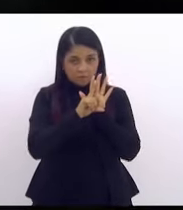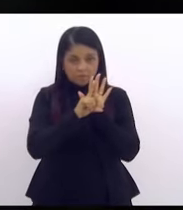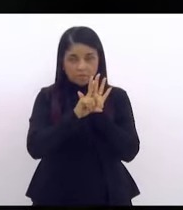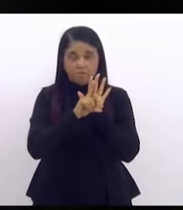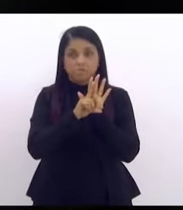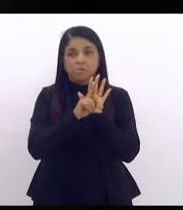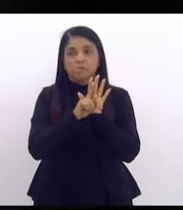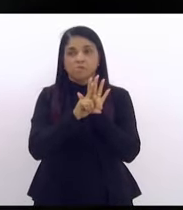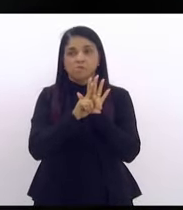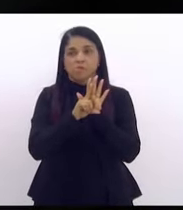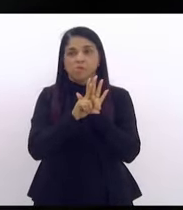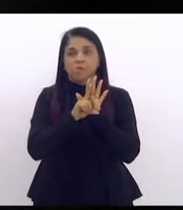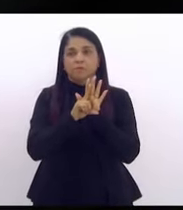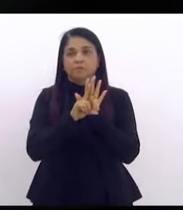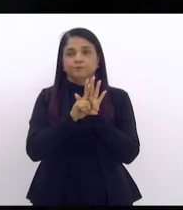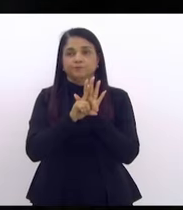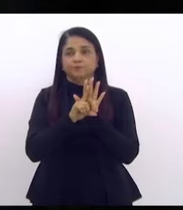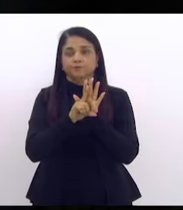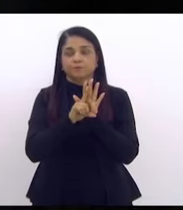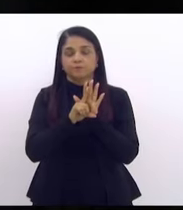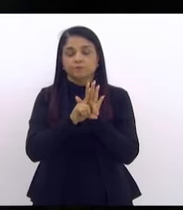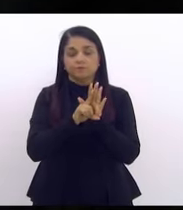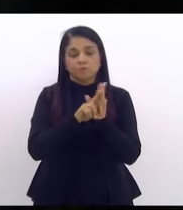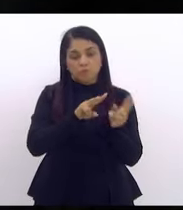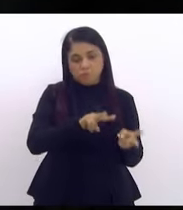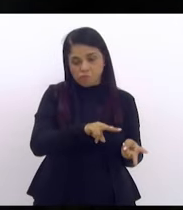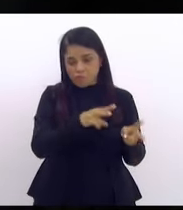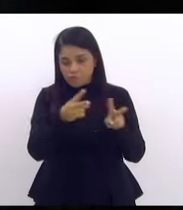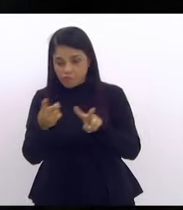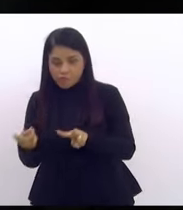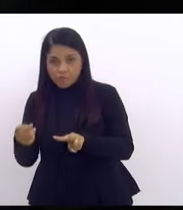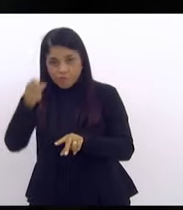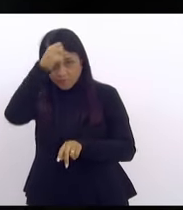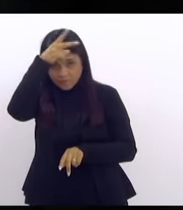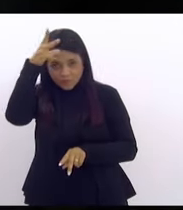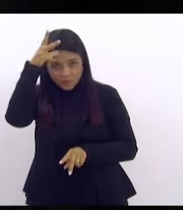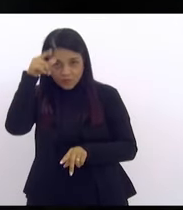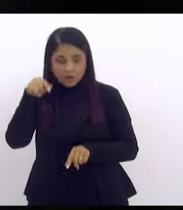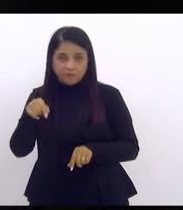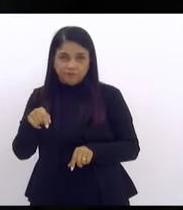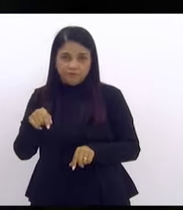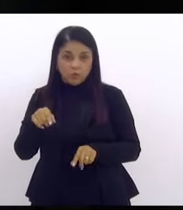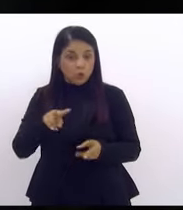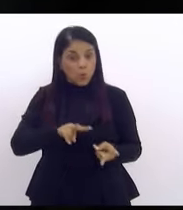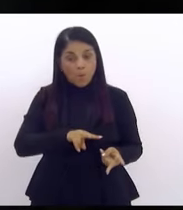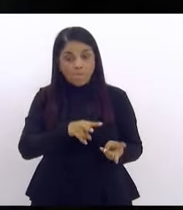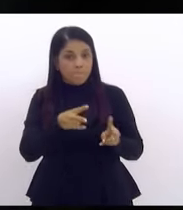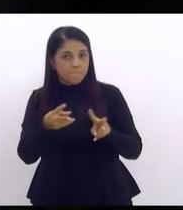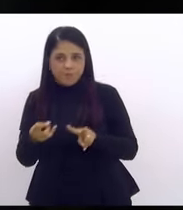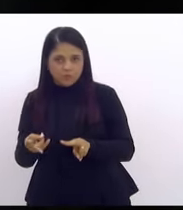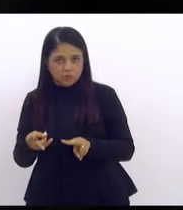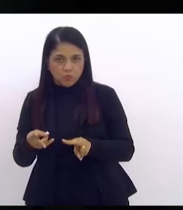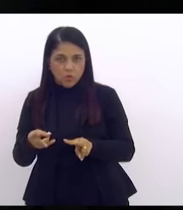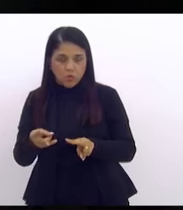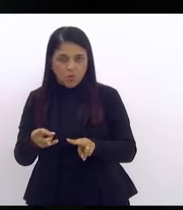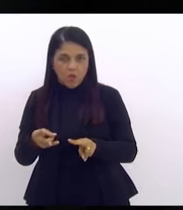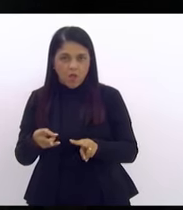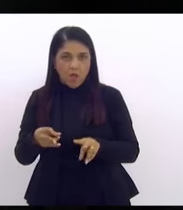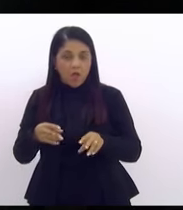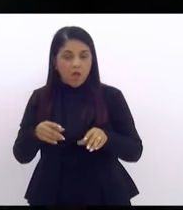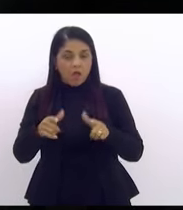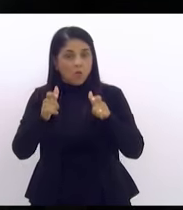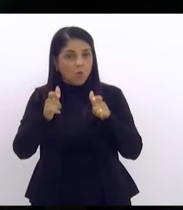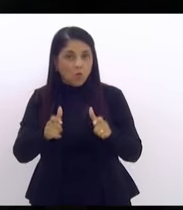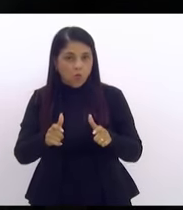passado esse espaço à prefeitura, não passou a propriedade, passou o domínio. E